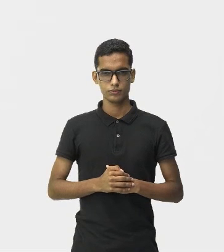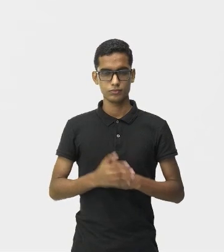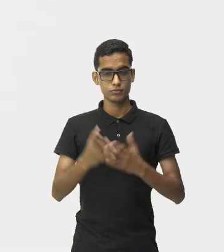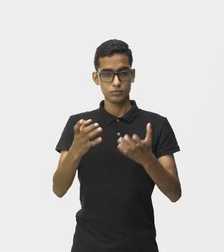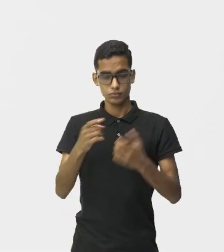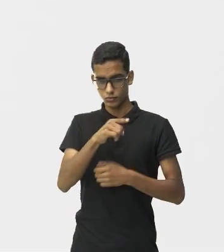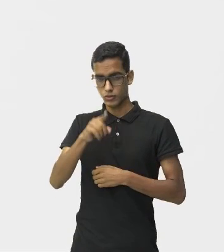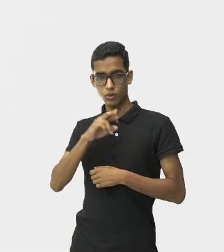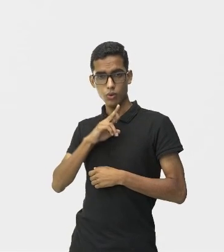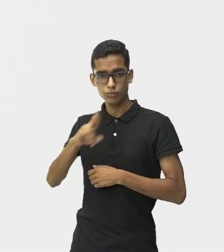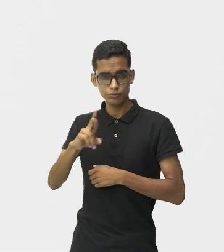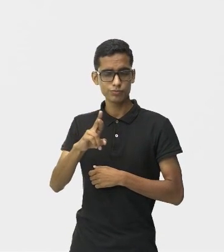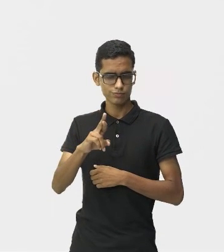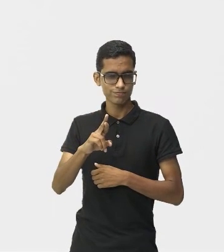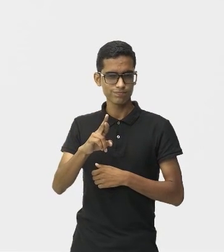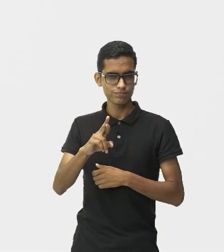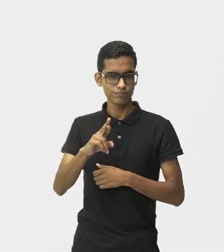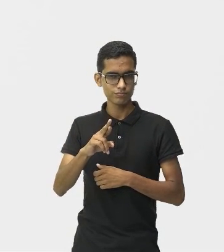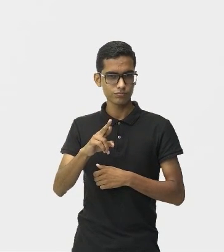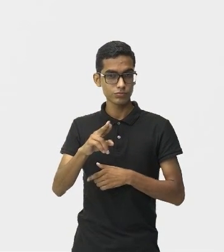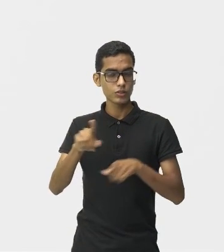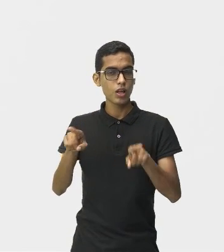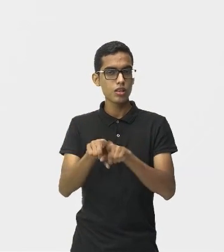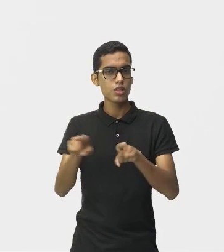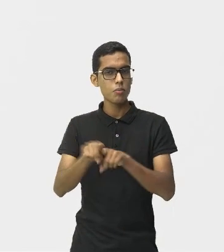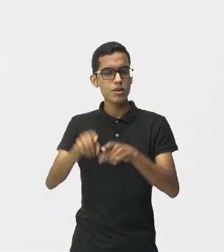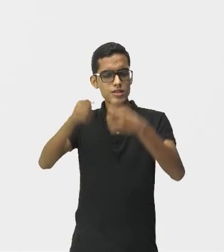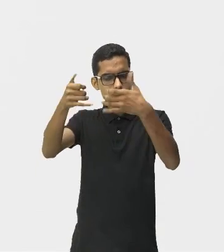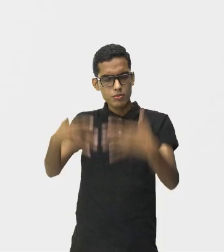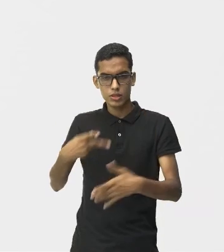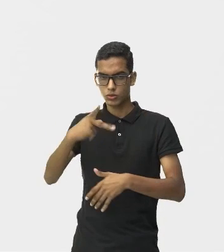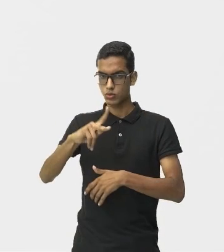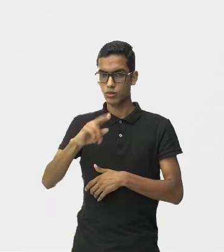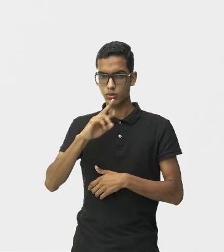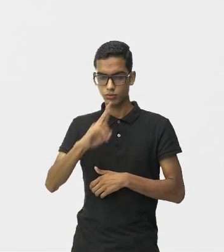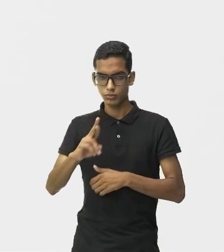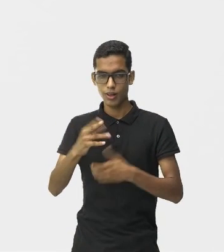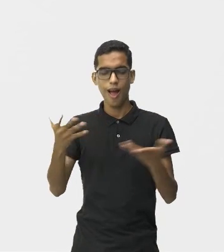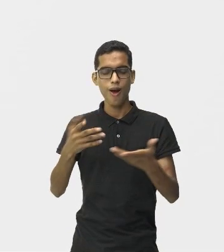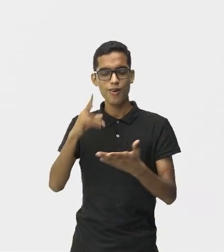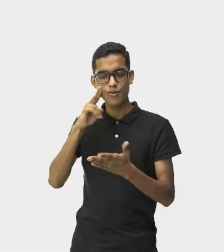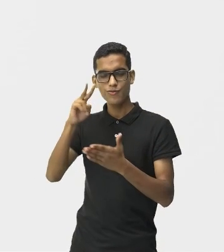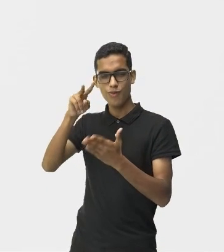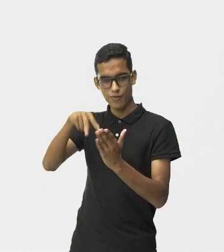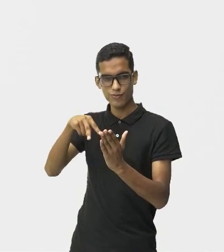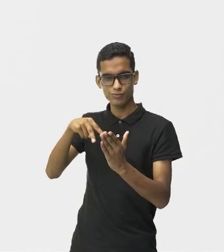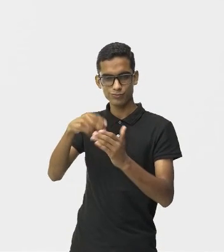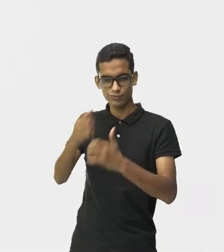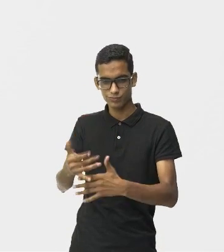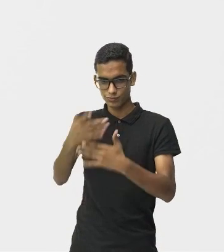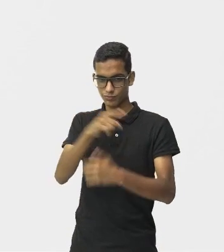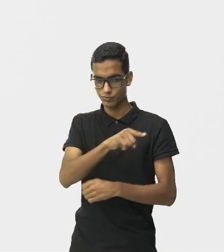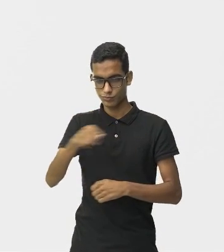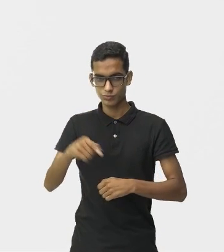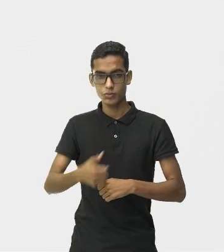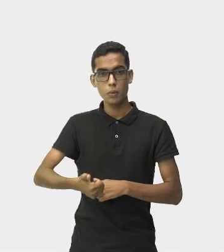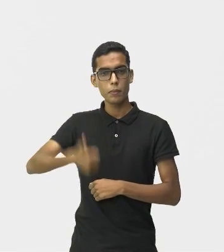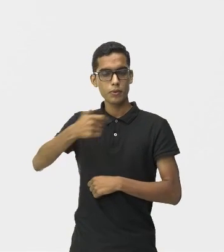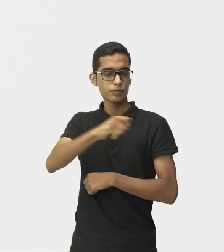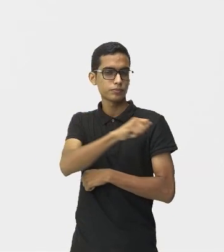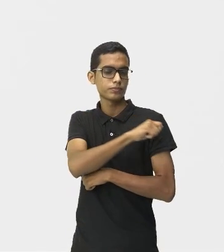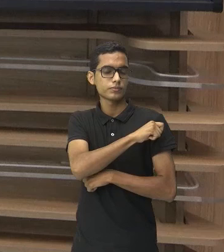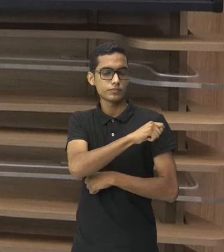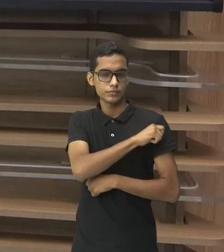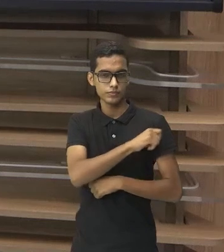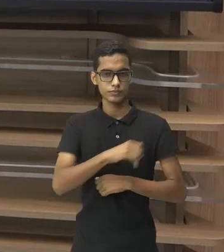vocês respondam para mim e justifiquem sua resposta. Agora eu vou ler a interação de vocês. O primeiro aluno